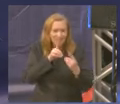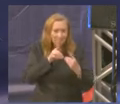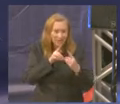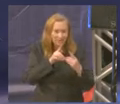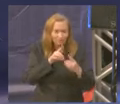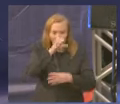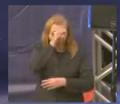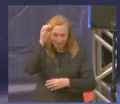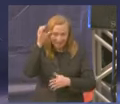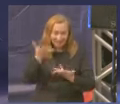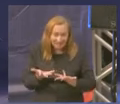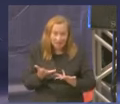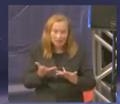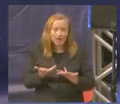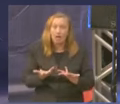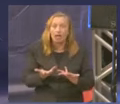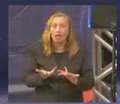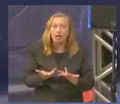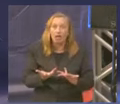O chatbot,